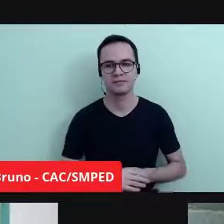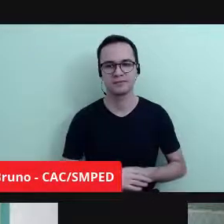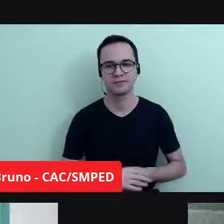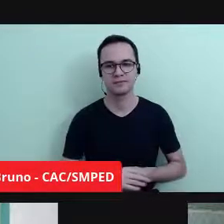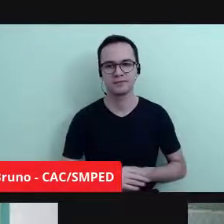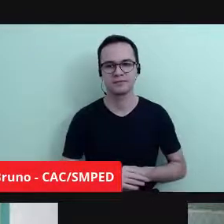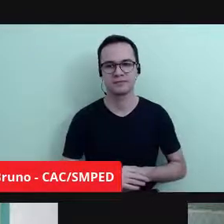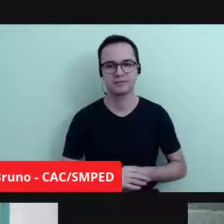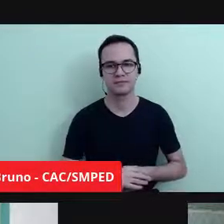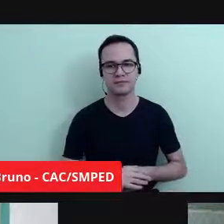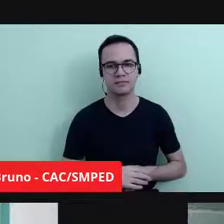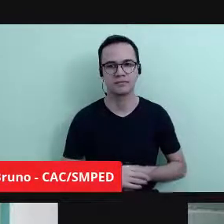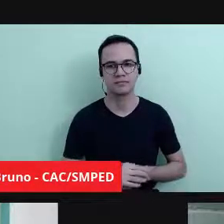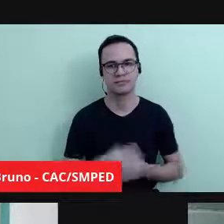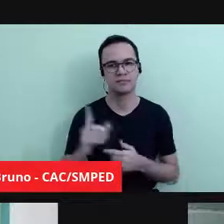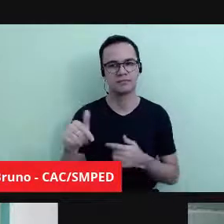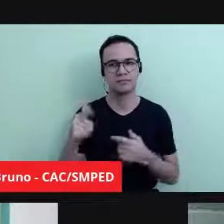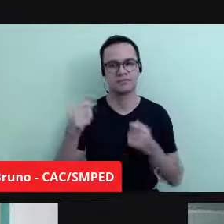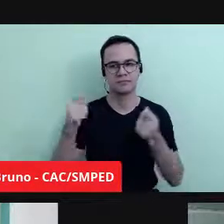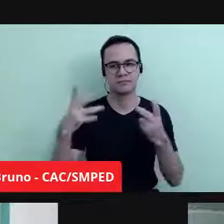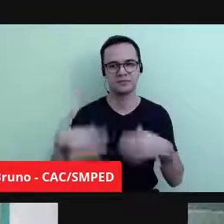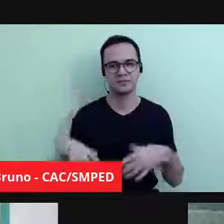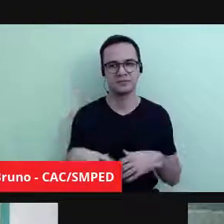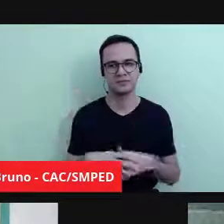Cláudio, manda brasa.